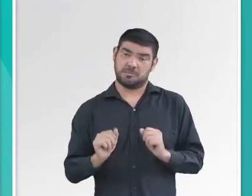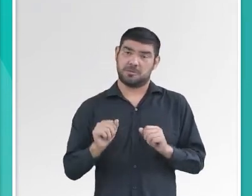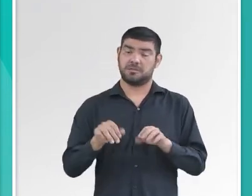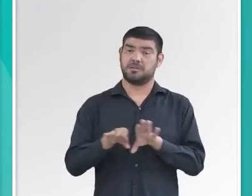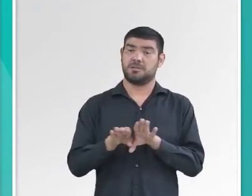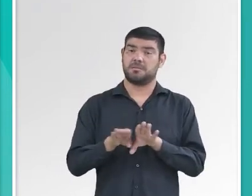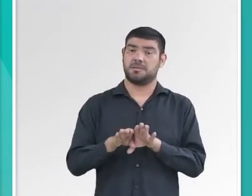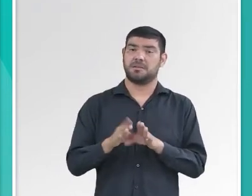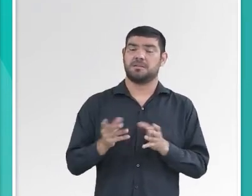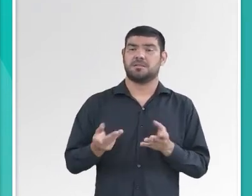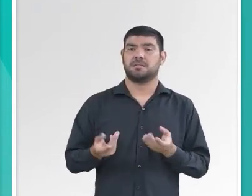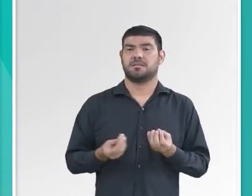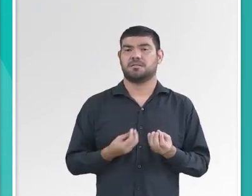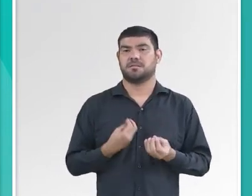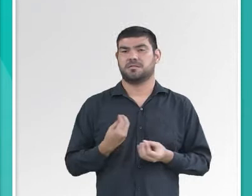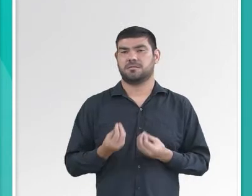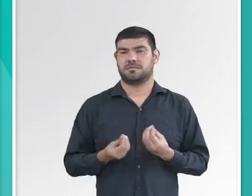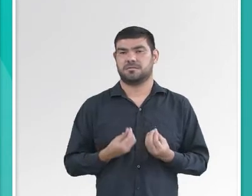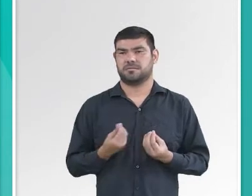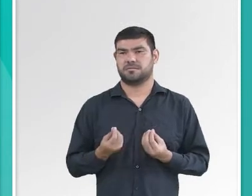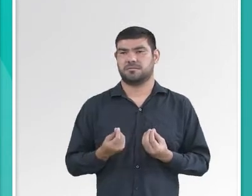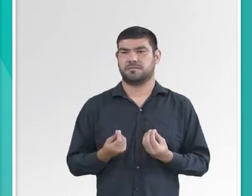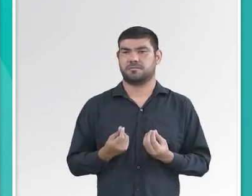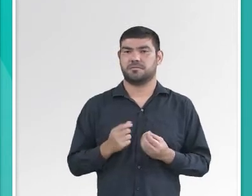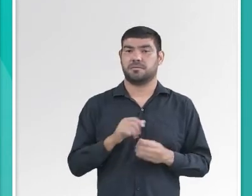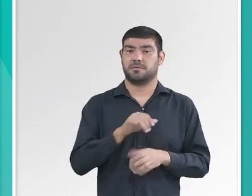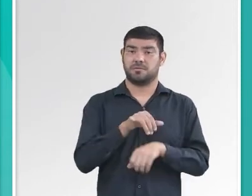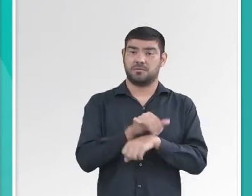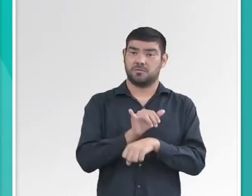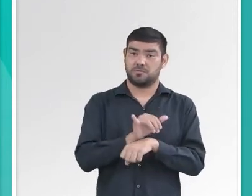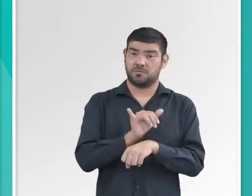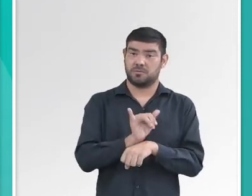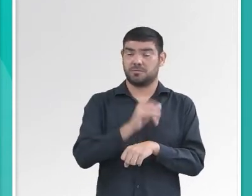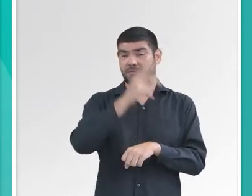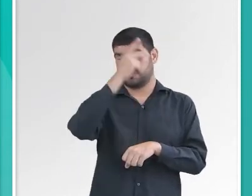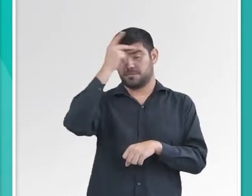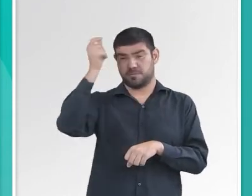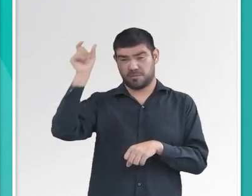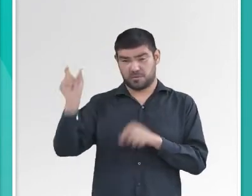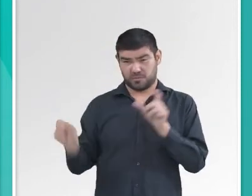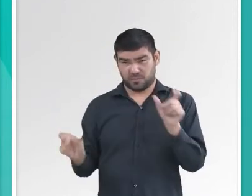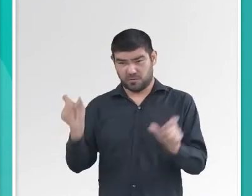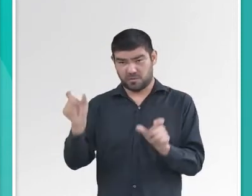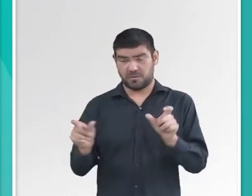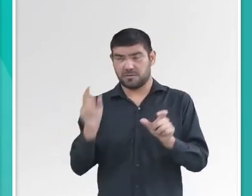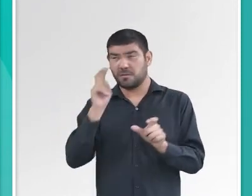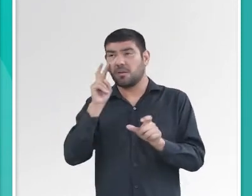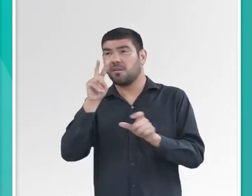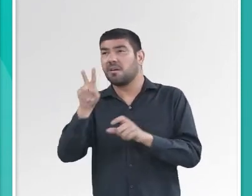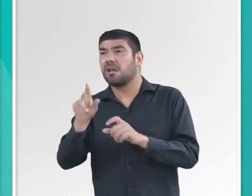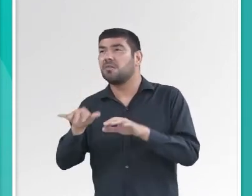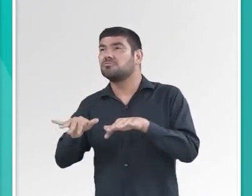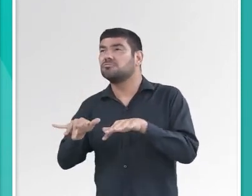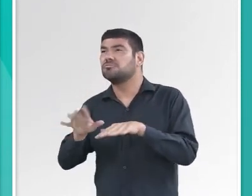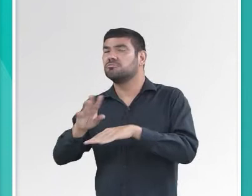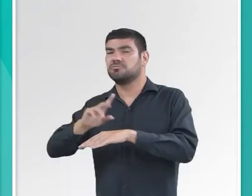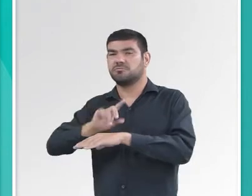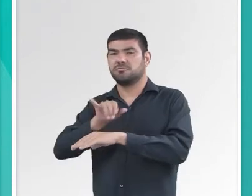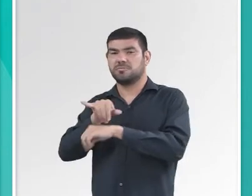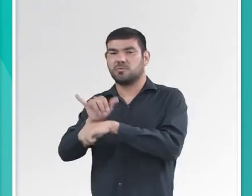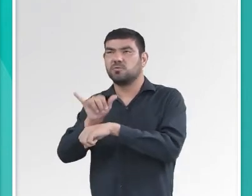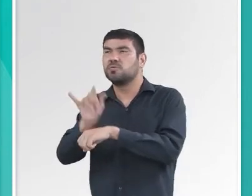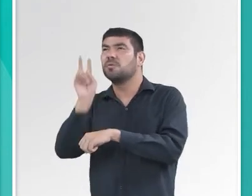também através aí de canais como o YouTube, em que pessoas vão lá, no caso youtuber, fazem resenhas de